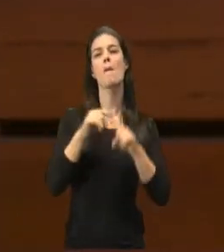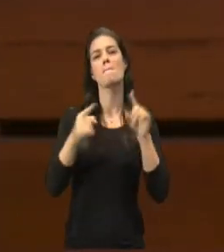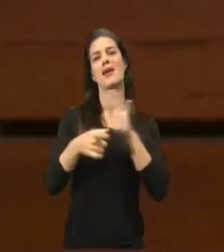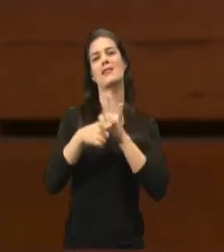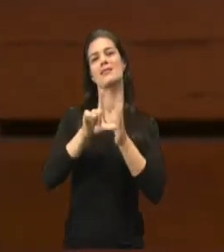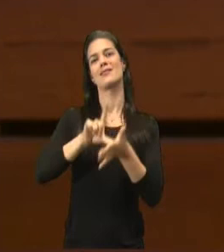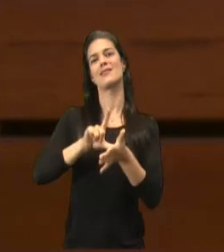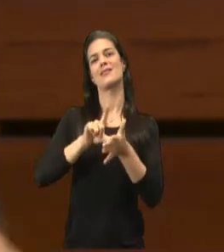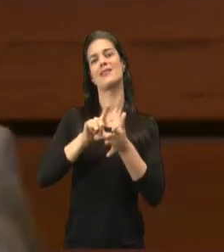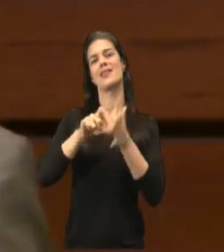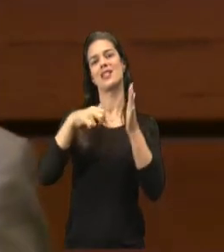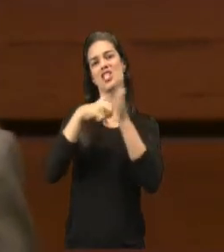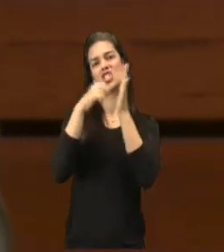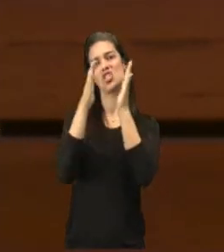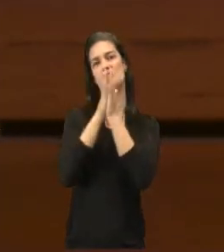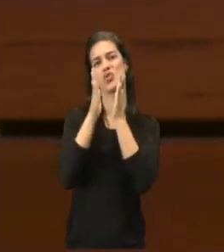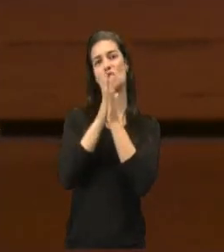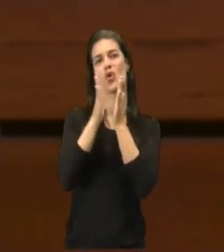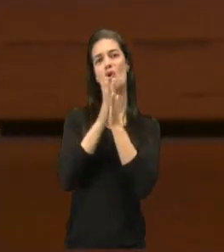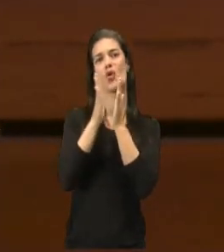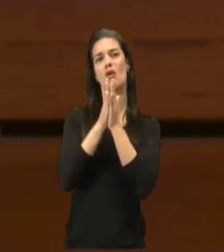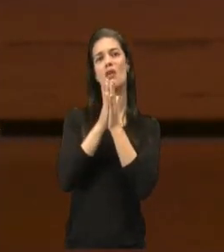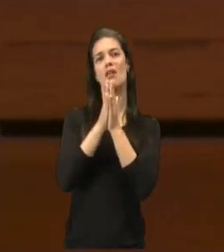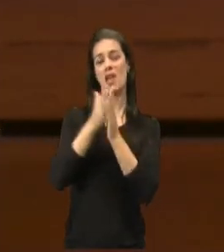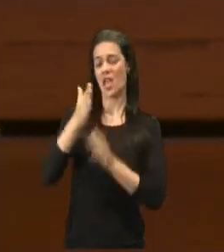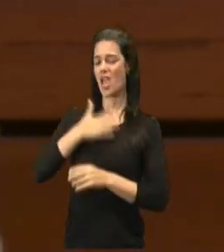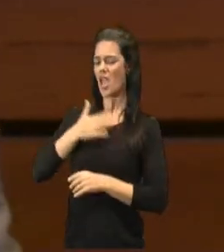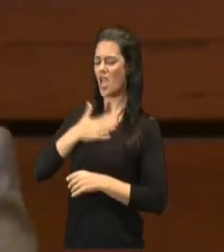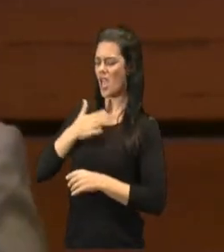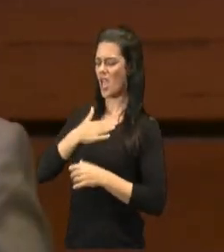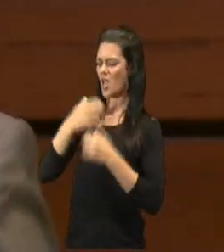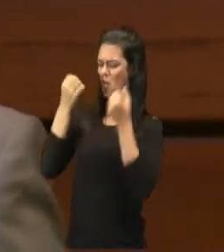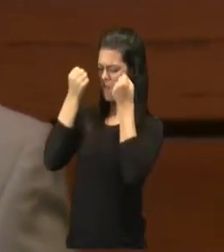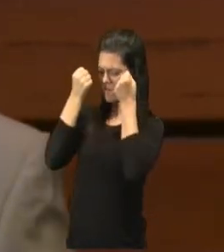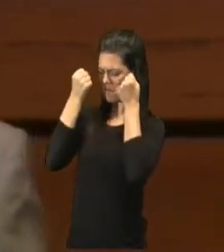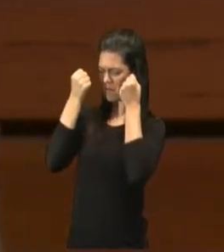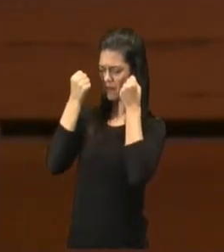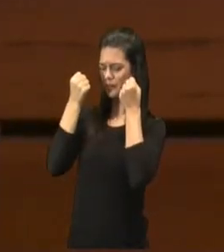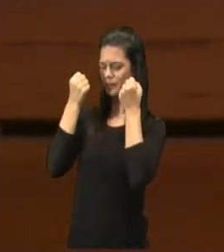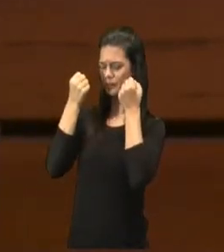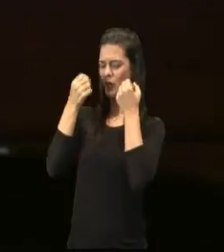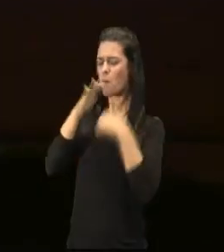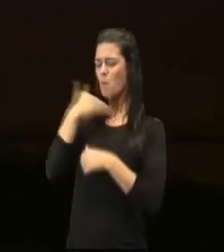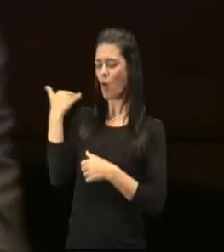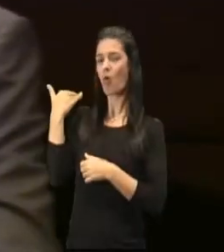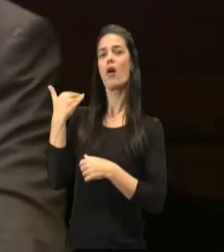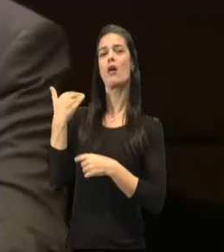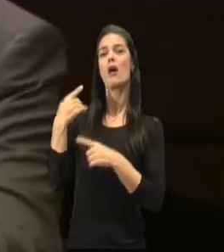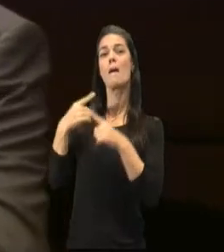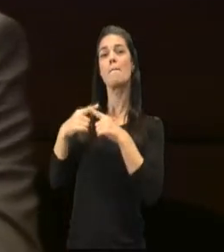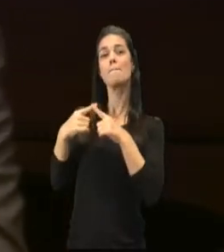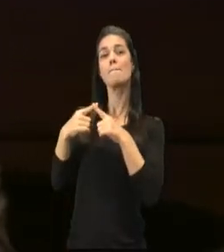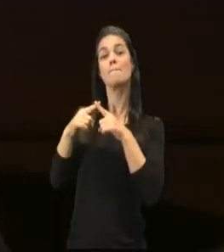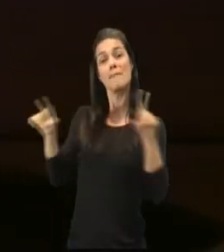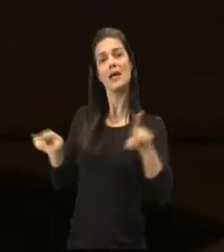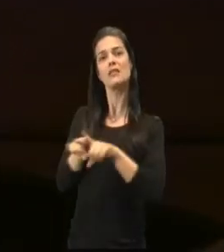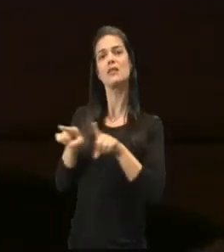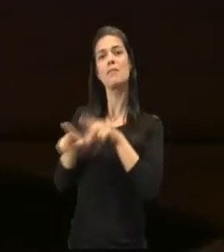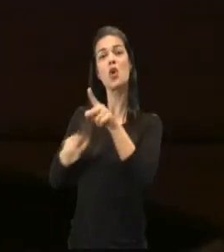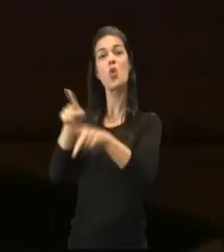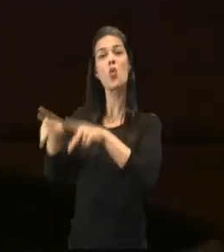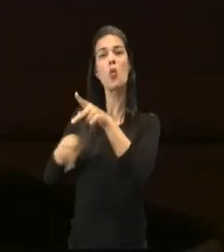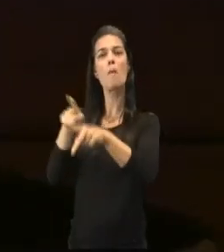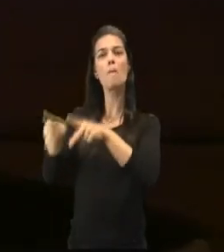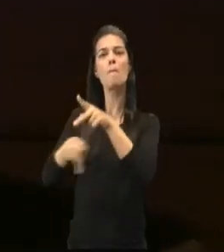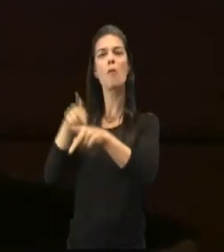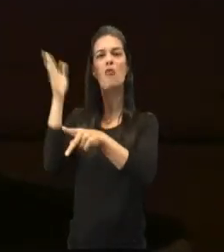oração, dizendo: morra eu, mas morra também os filisteus. Por isso, meu irmão, não permita que o mal chegue até a